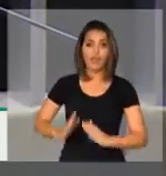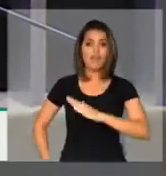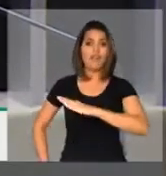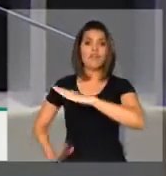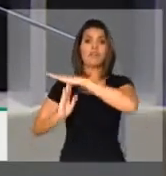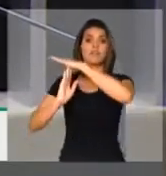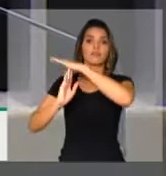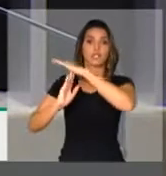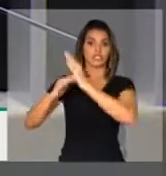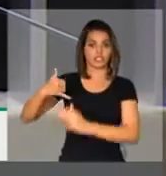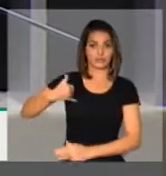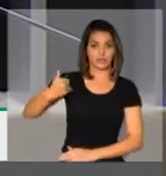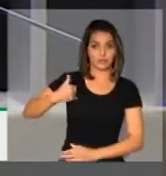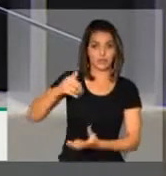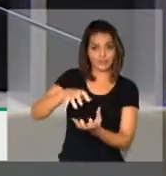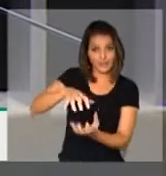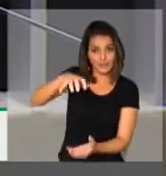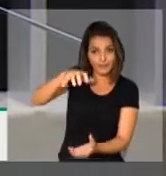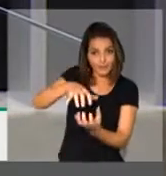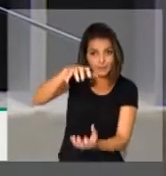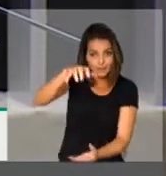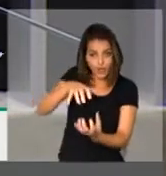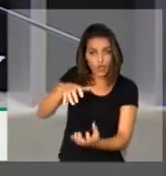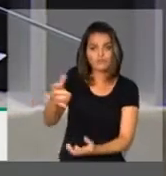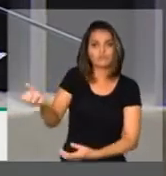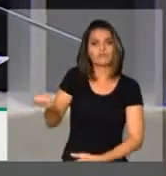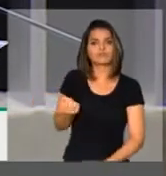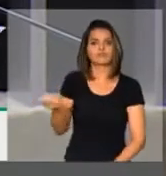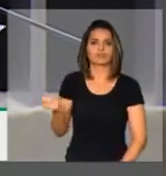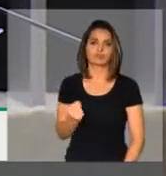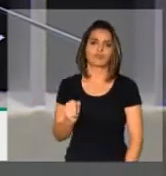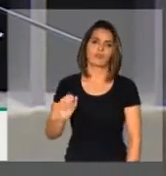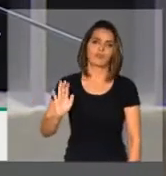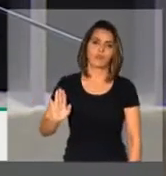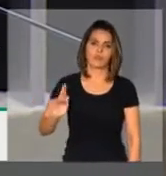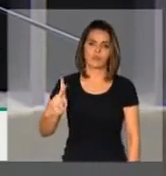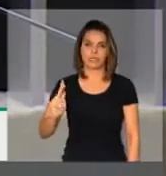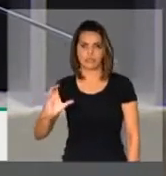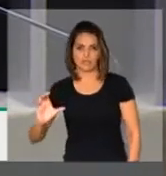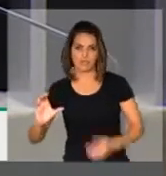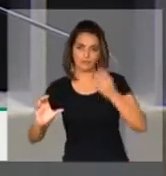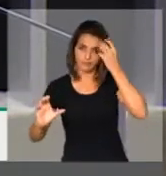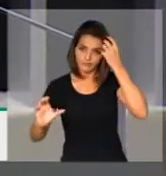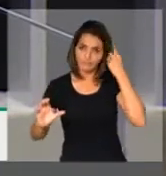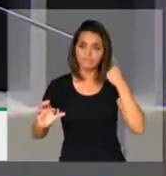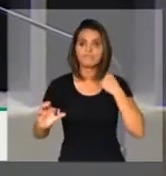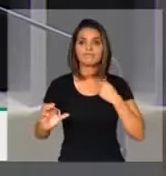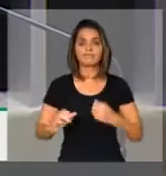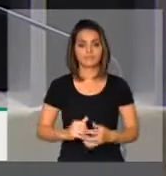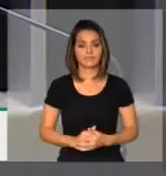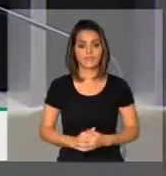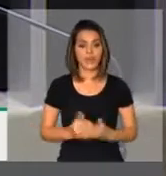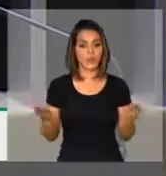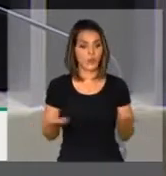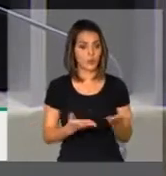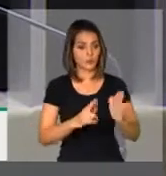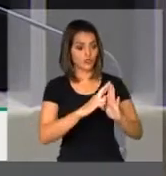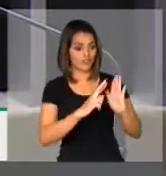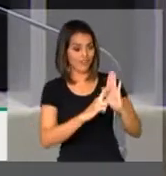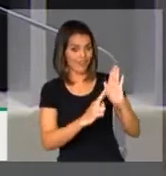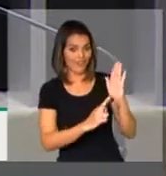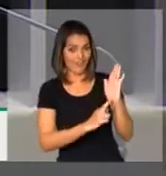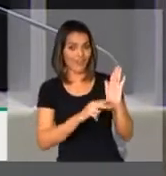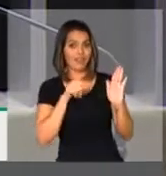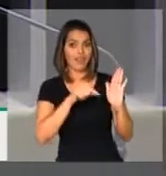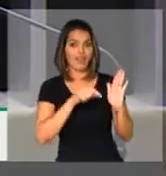para que o idoso tenha direito ao recebimento do BPC, que é o benefício de prestação continuada. Atualmente, para